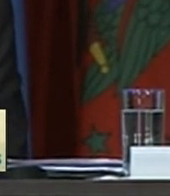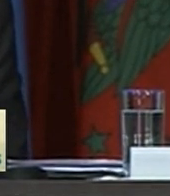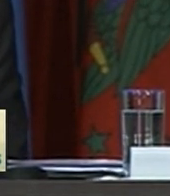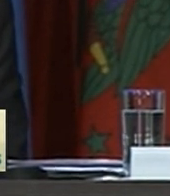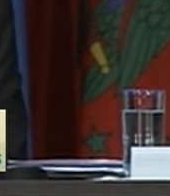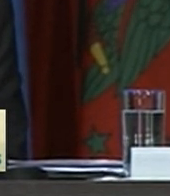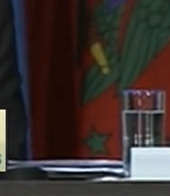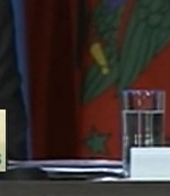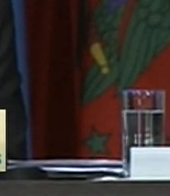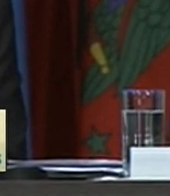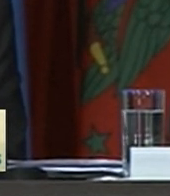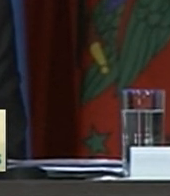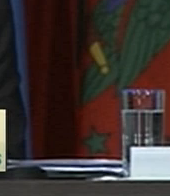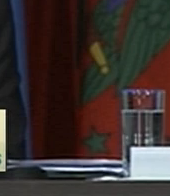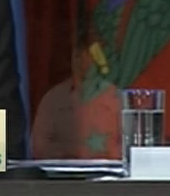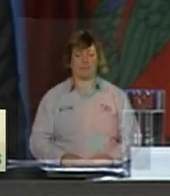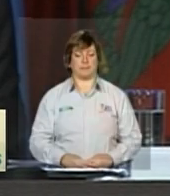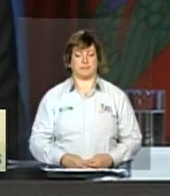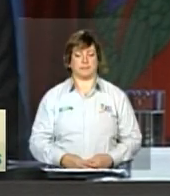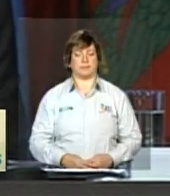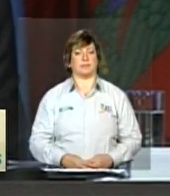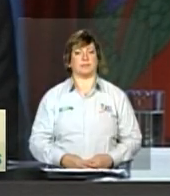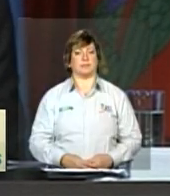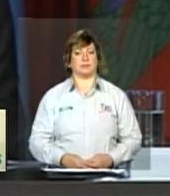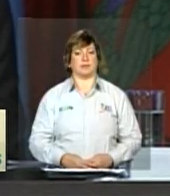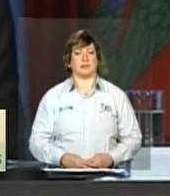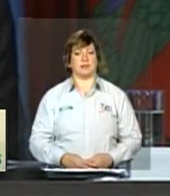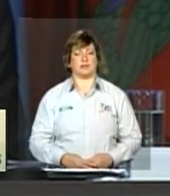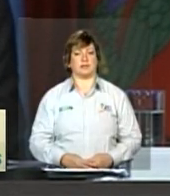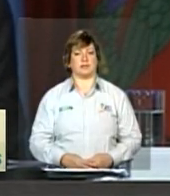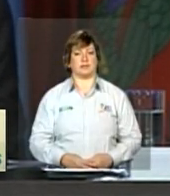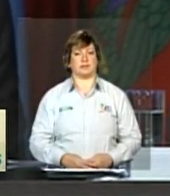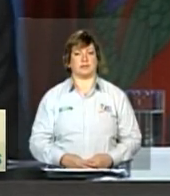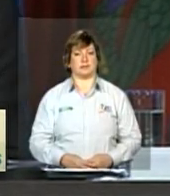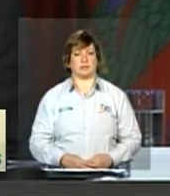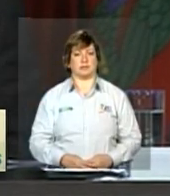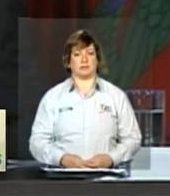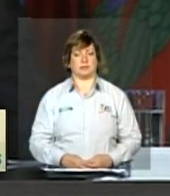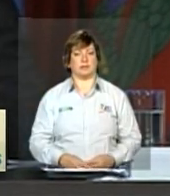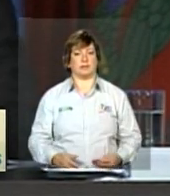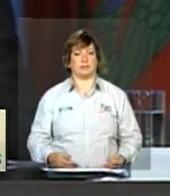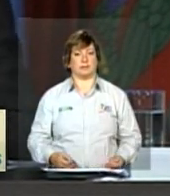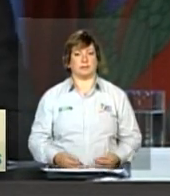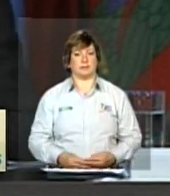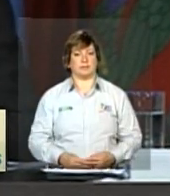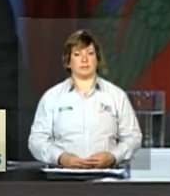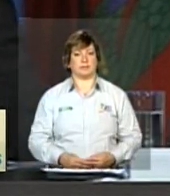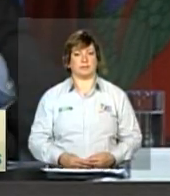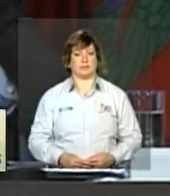journal. Item number 3, adoption of the rules of procedure.